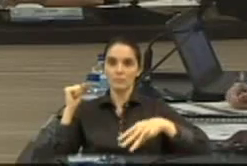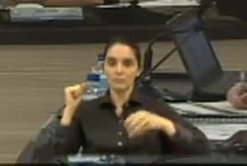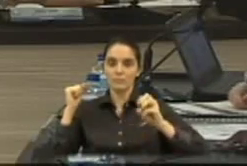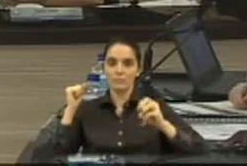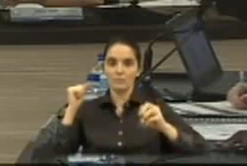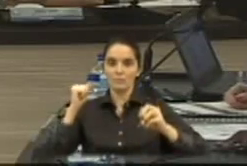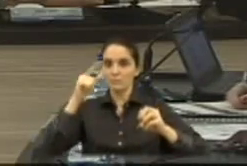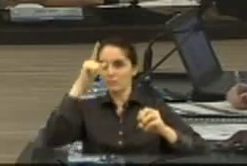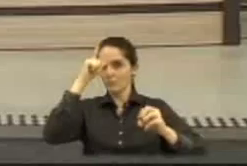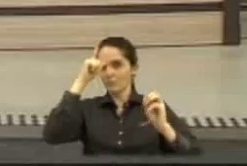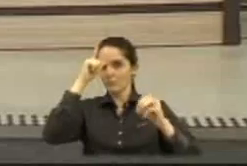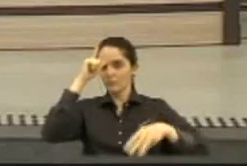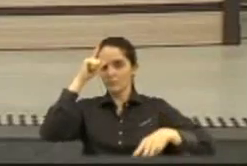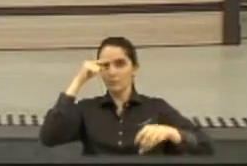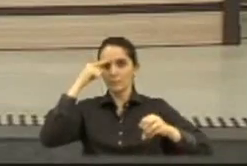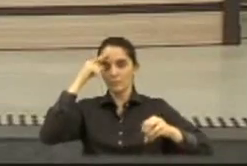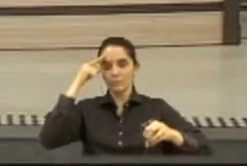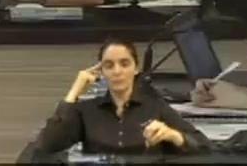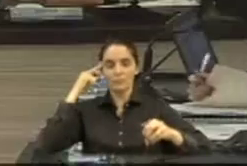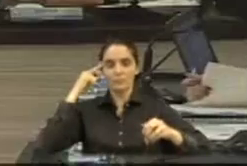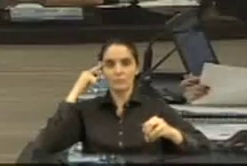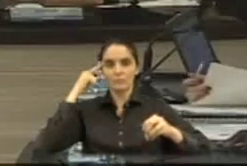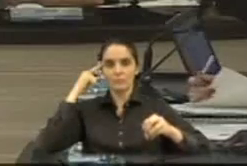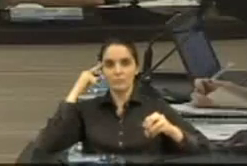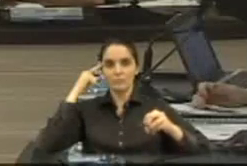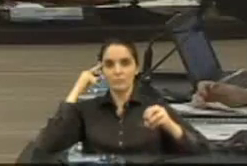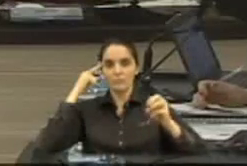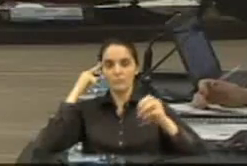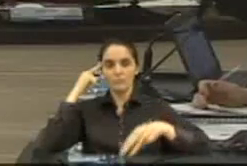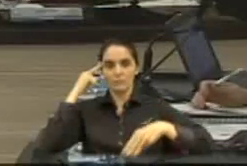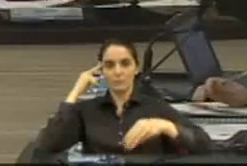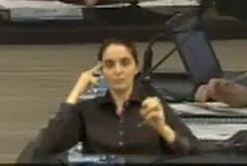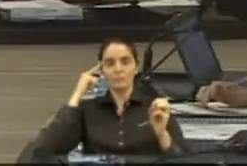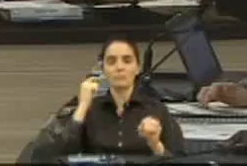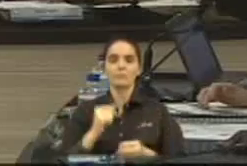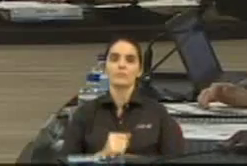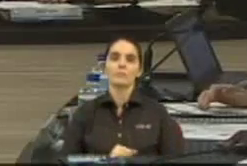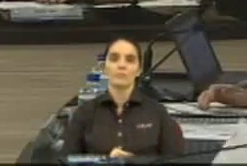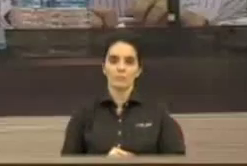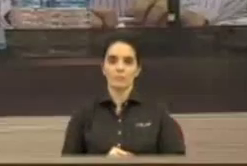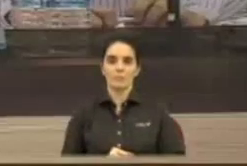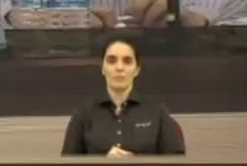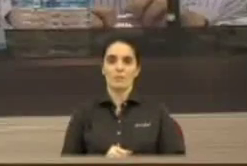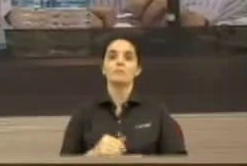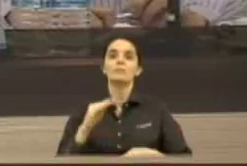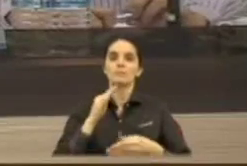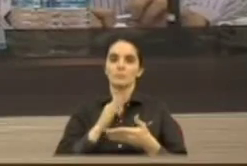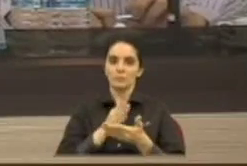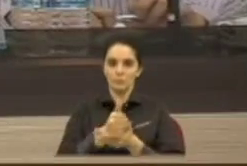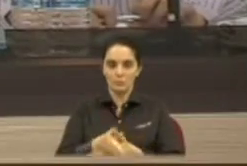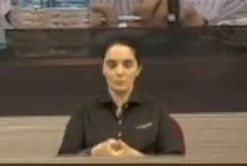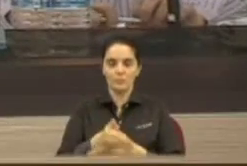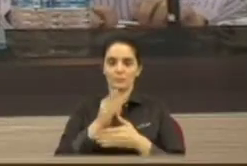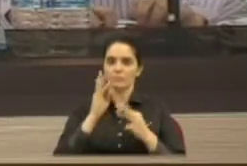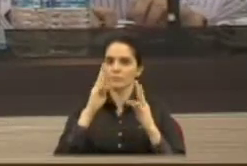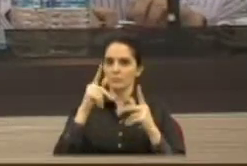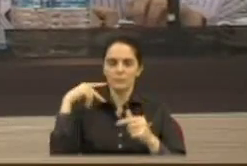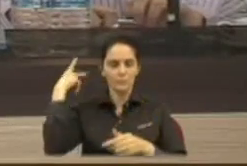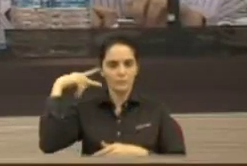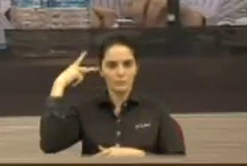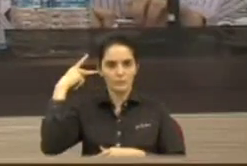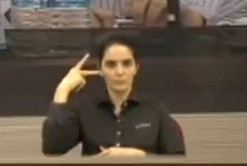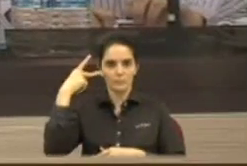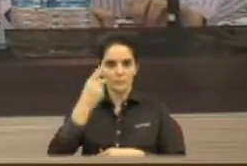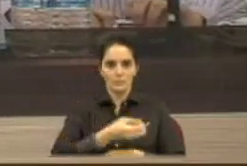Sim. Sidney Pascotto, sim. Wilson Nunes Cerqueira. Sim. A moção foi aprovada com voto favorável de todos